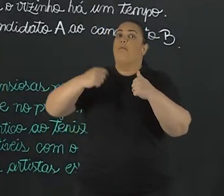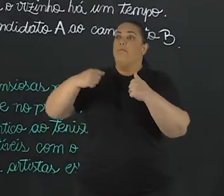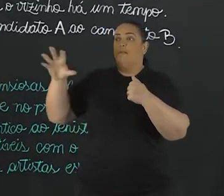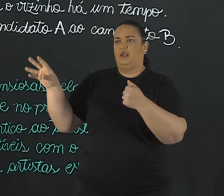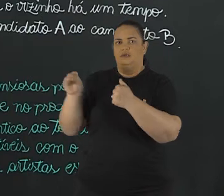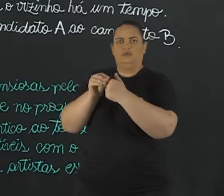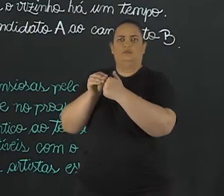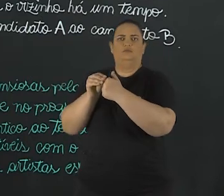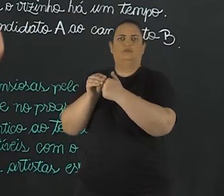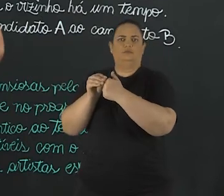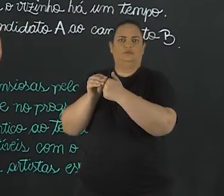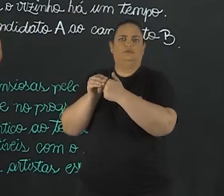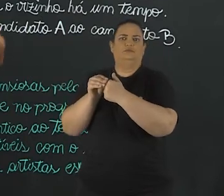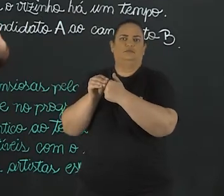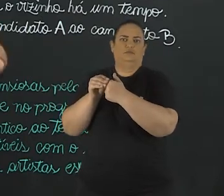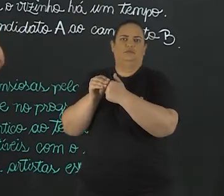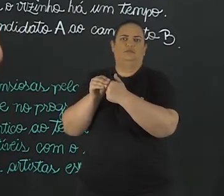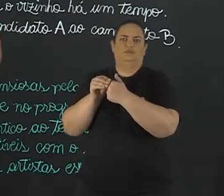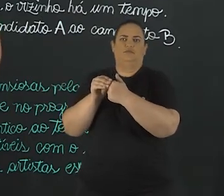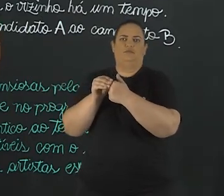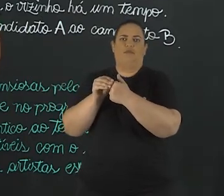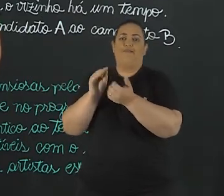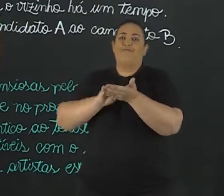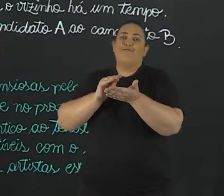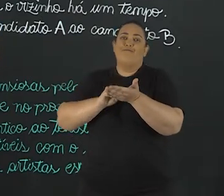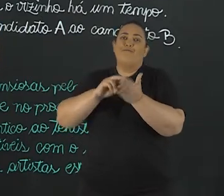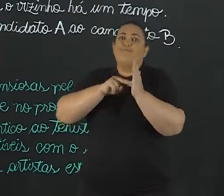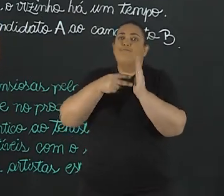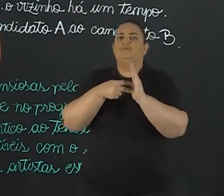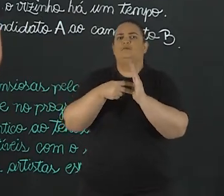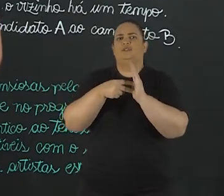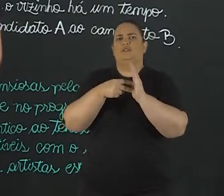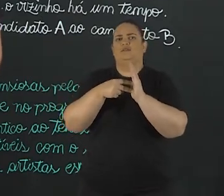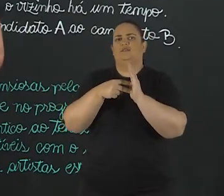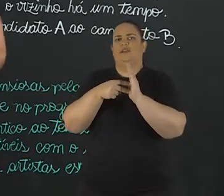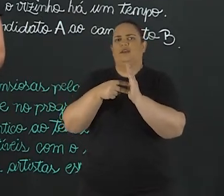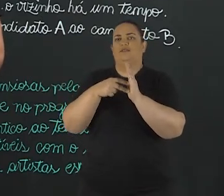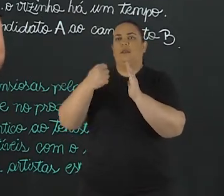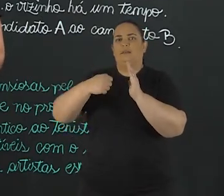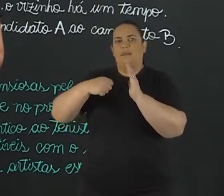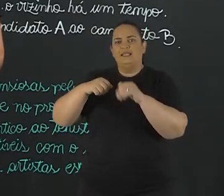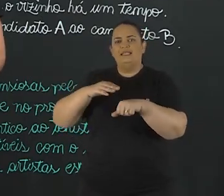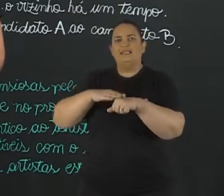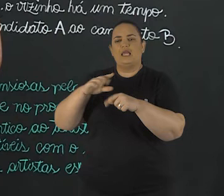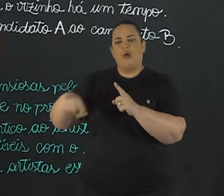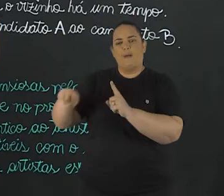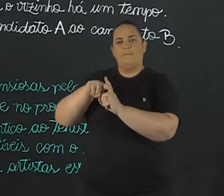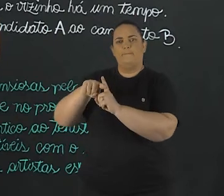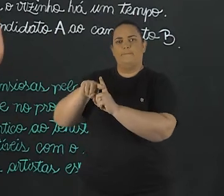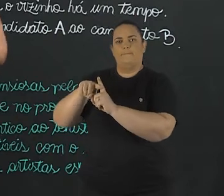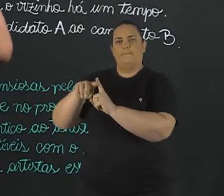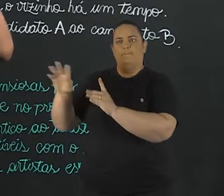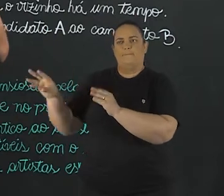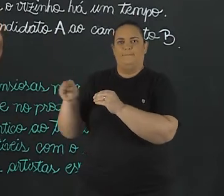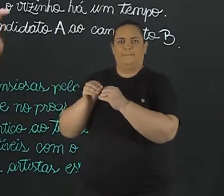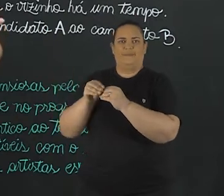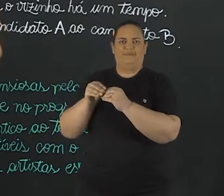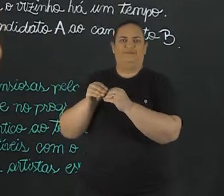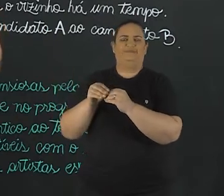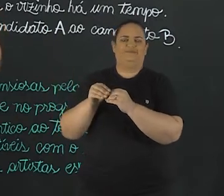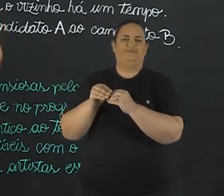não têm significado completo sem um complemento. Por isso que a gente diz que eles são verbos transitivos ou